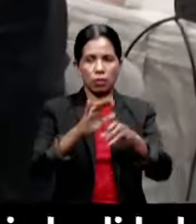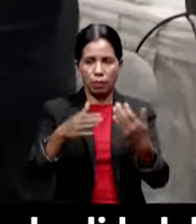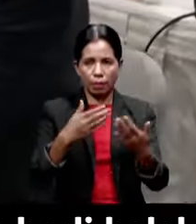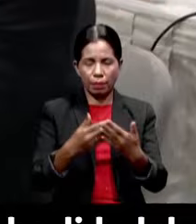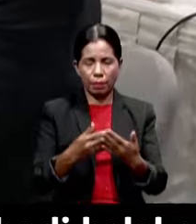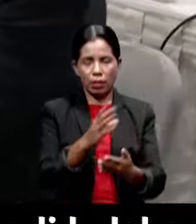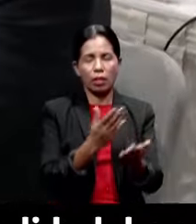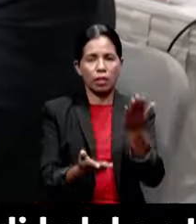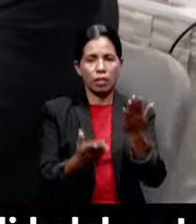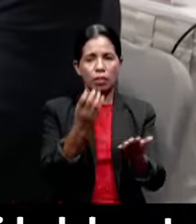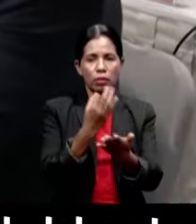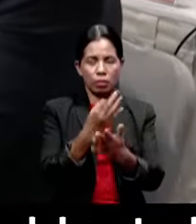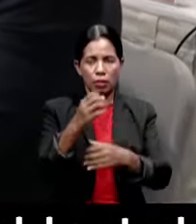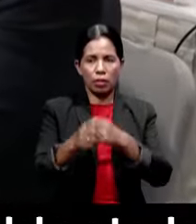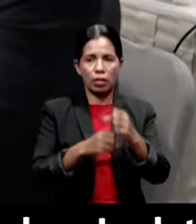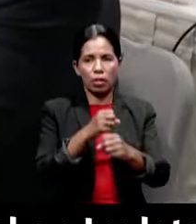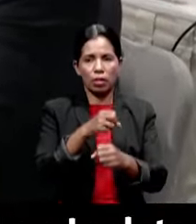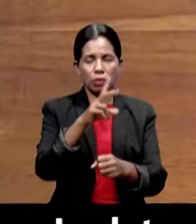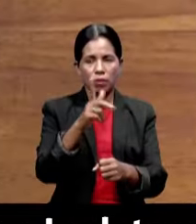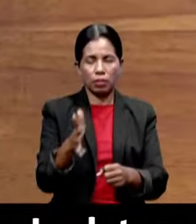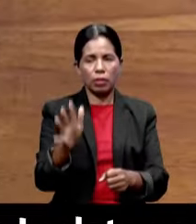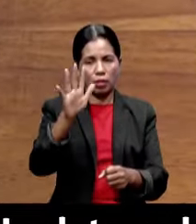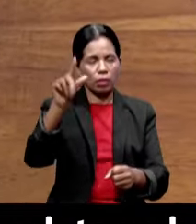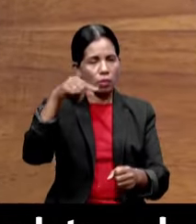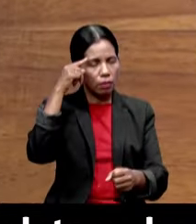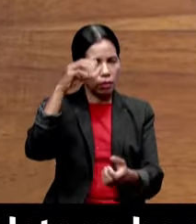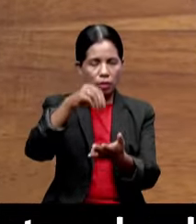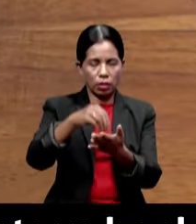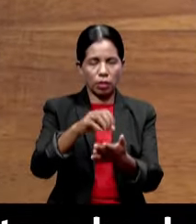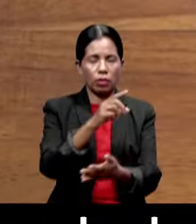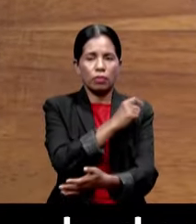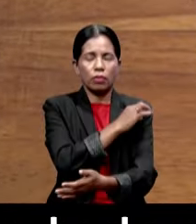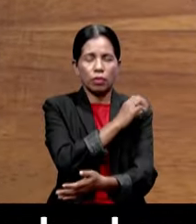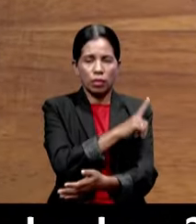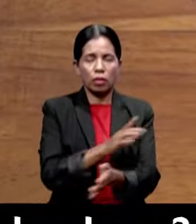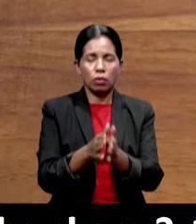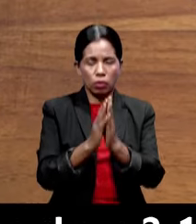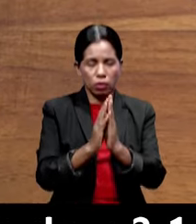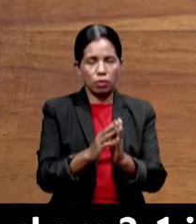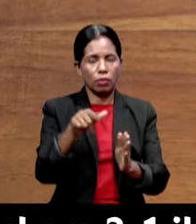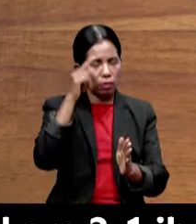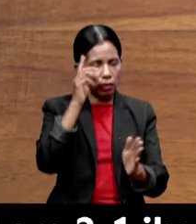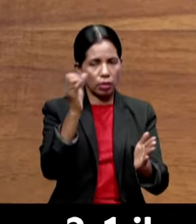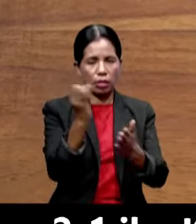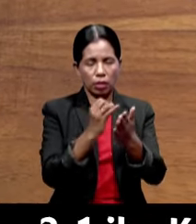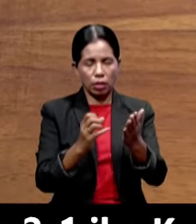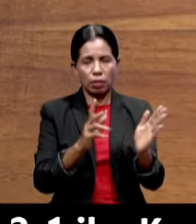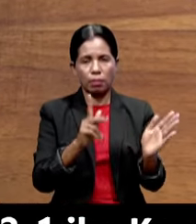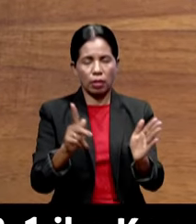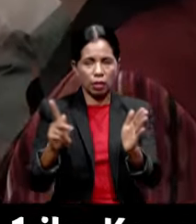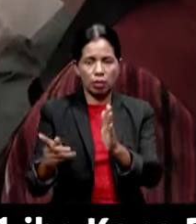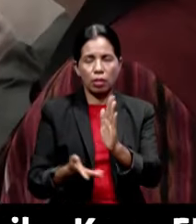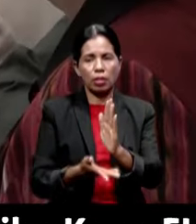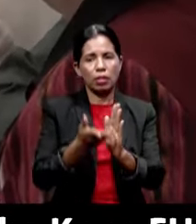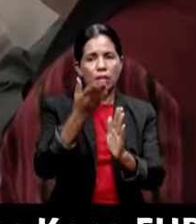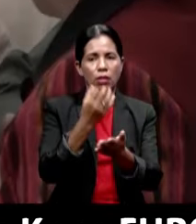ho tetu orçamento tinang riuro ron resin lima nebe governo aprovao na ne fontil husu governo atu desenha plano nebe bele ajuda eleva kualidade